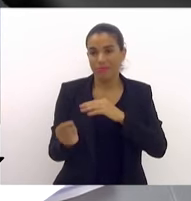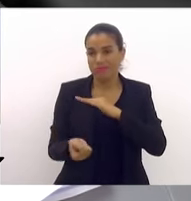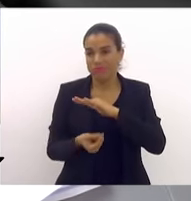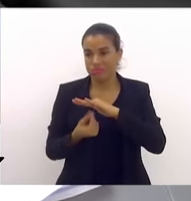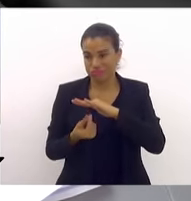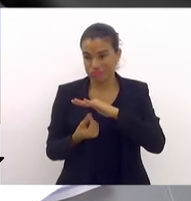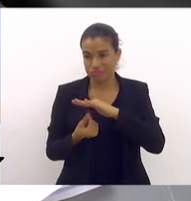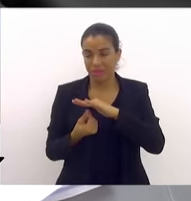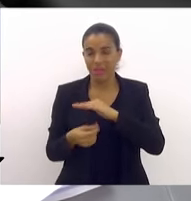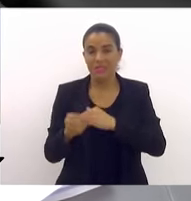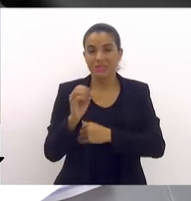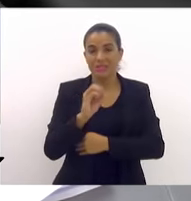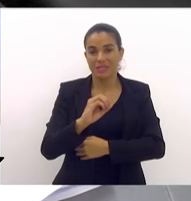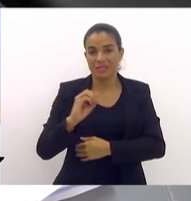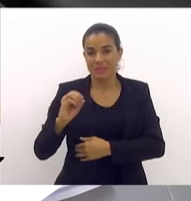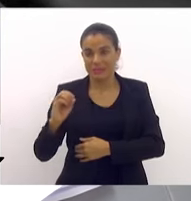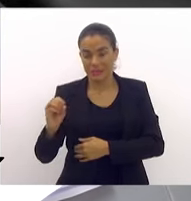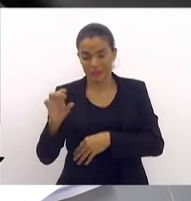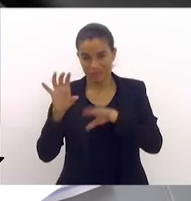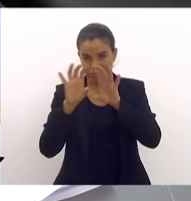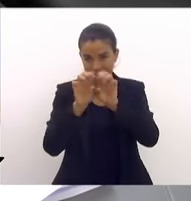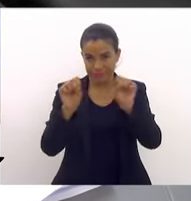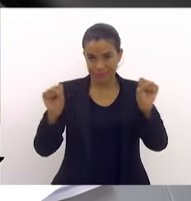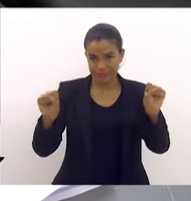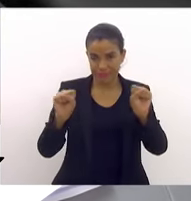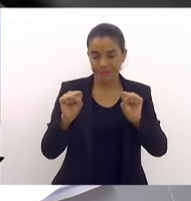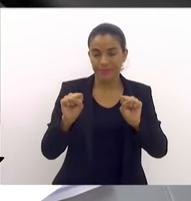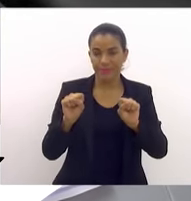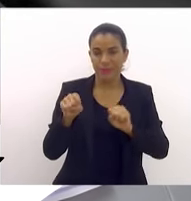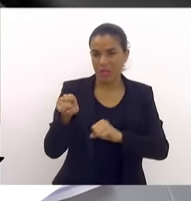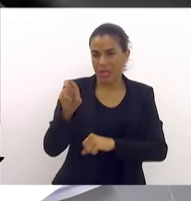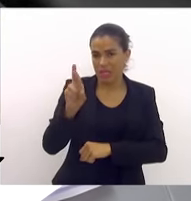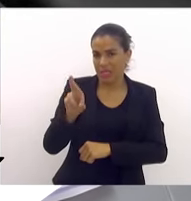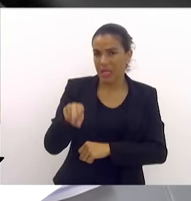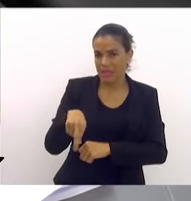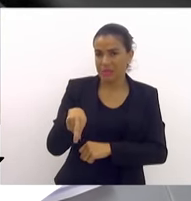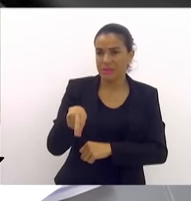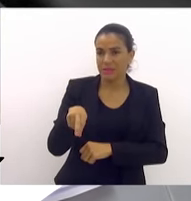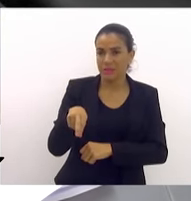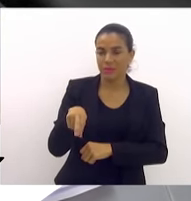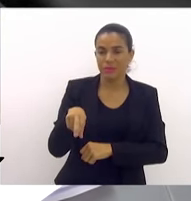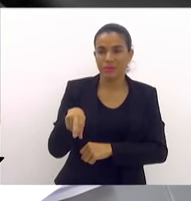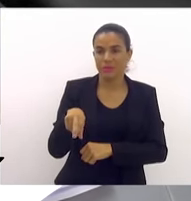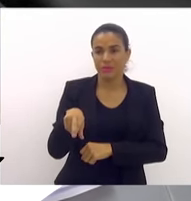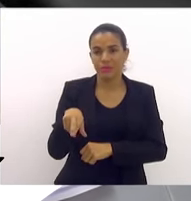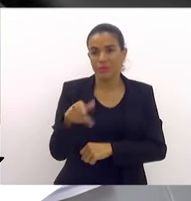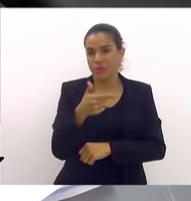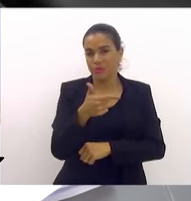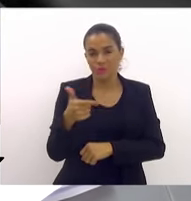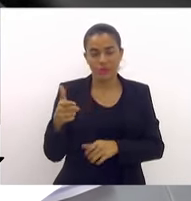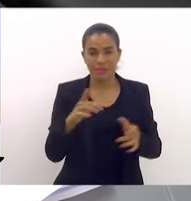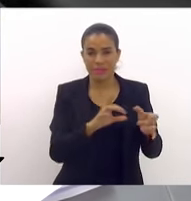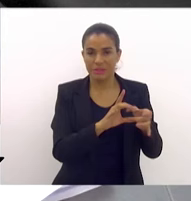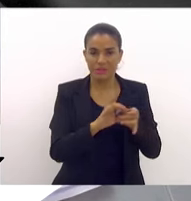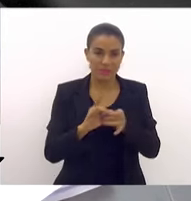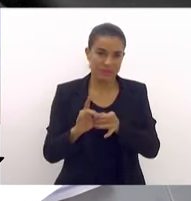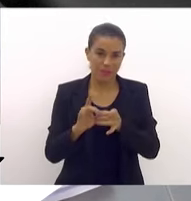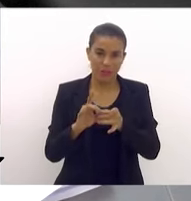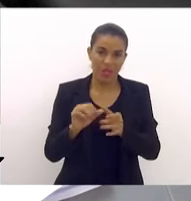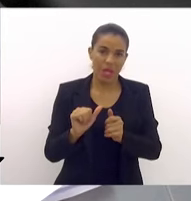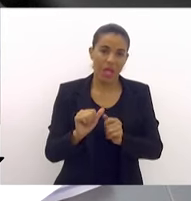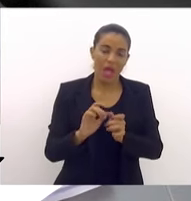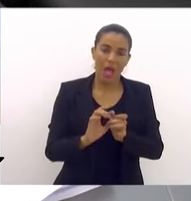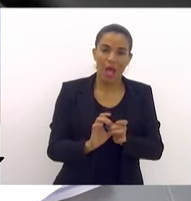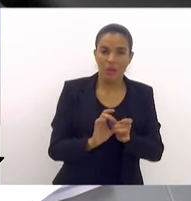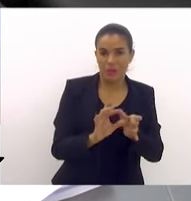que está sob a égide do Tesouro. O senhor tem toda a razão, não faz nenhum sentido ser autorizativo aquilo,